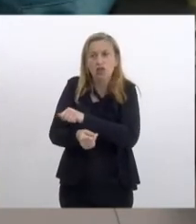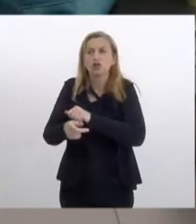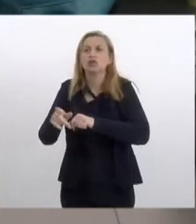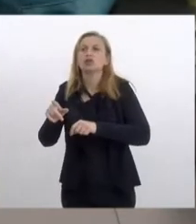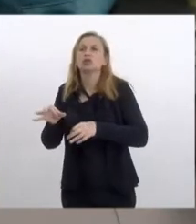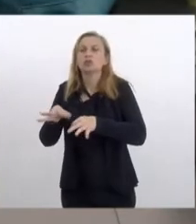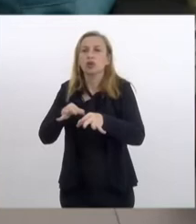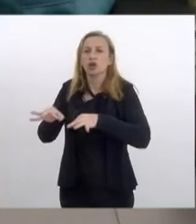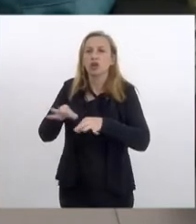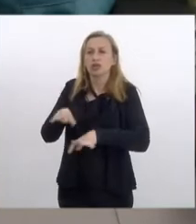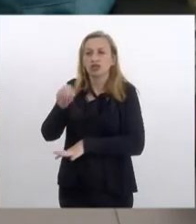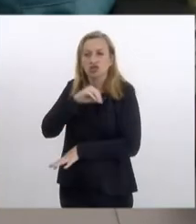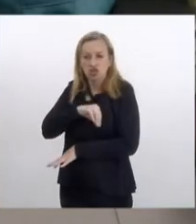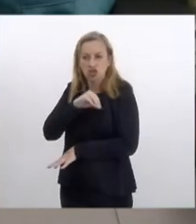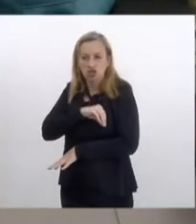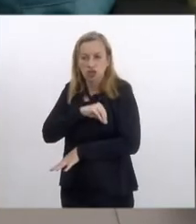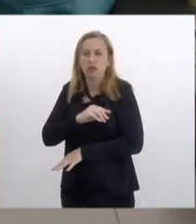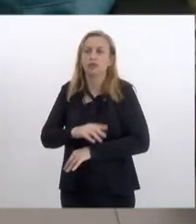de renda, né?